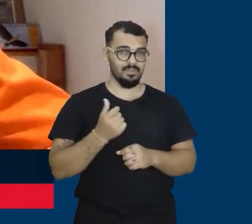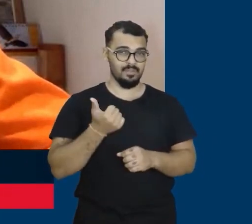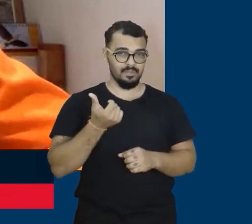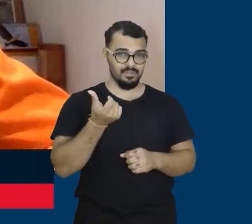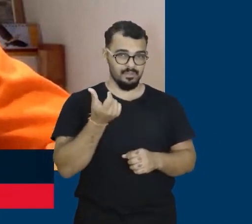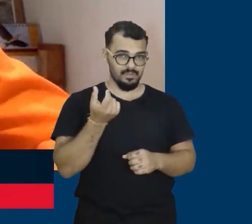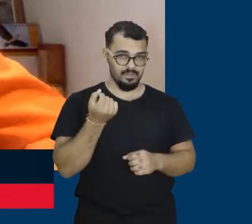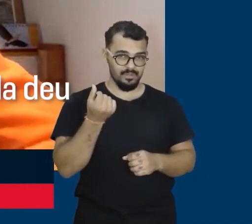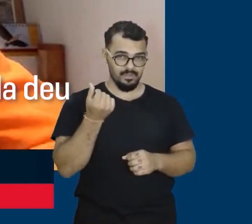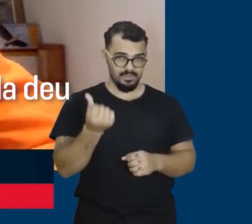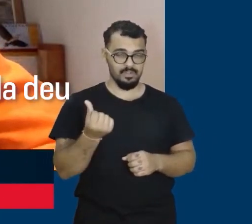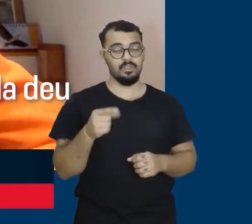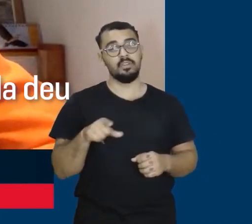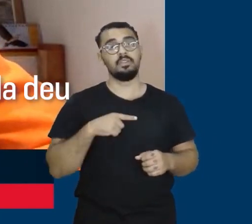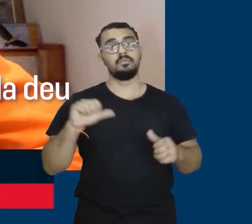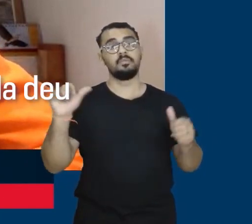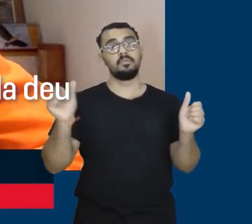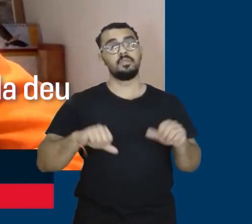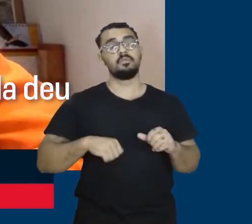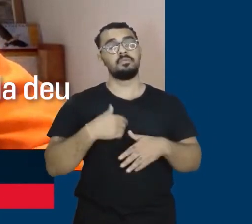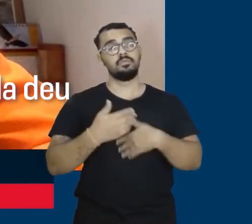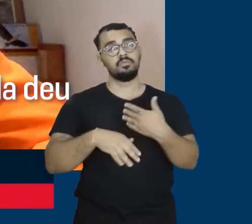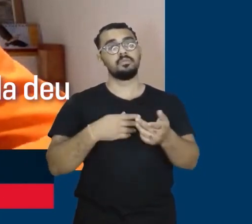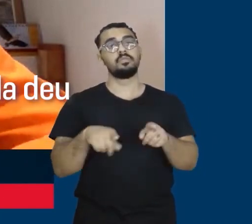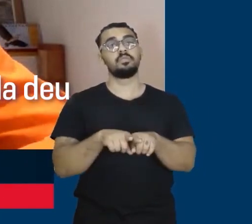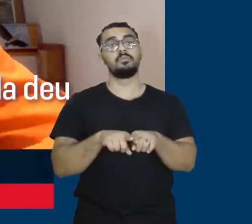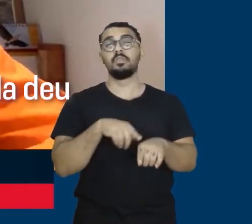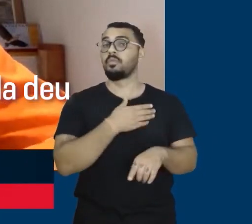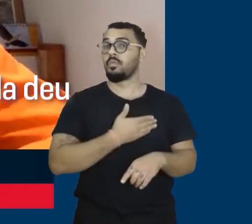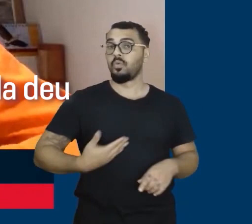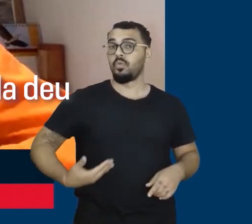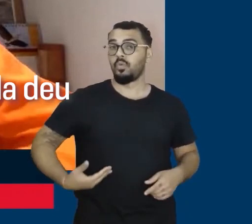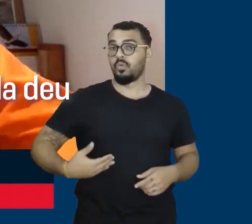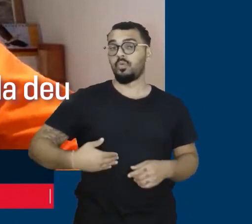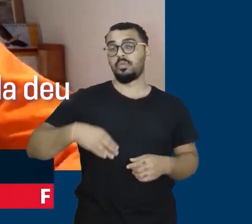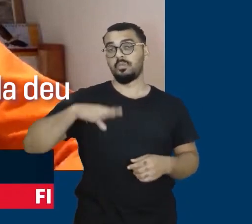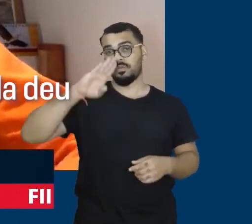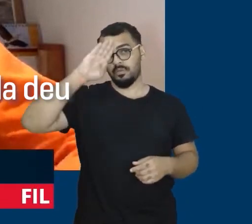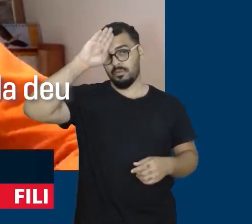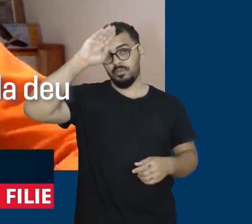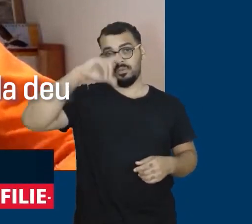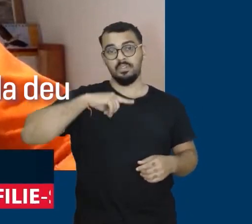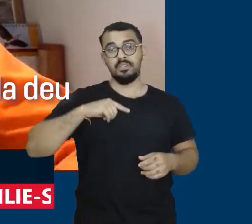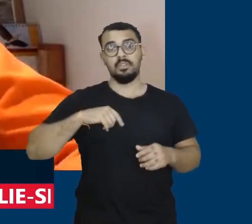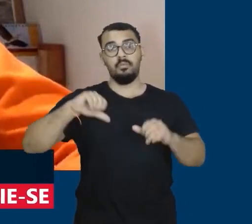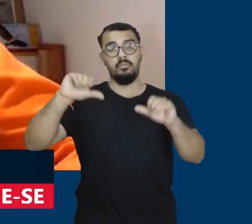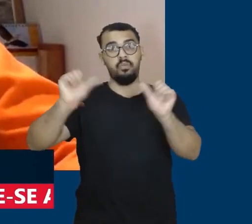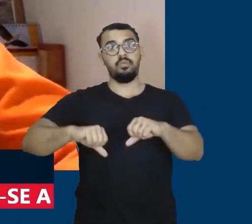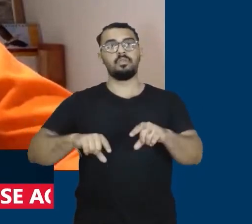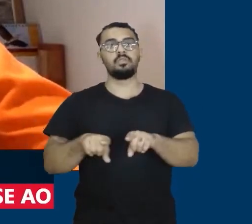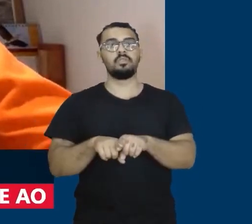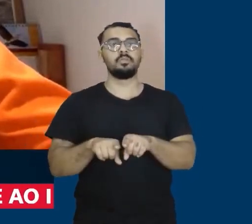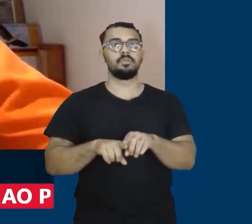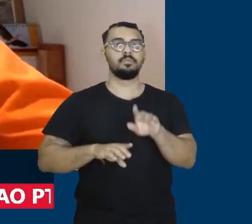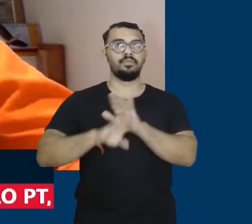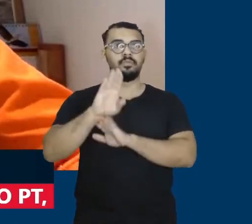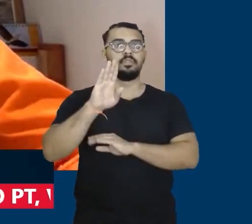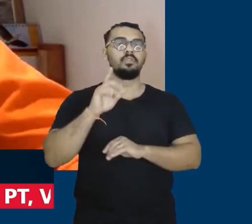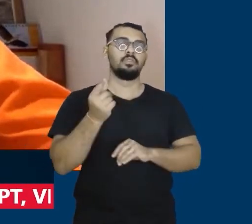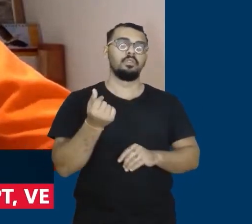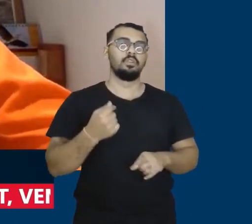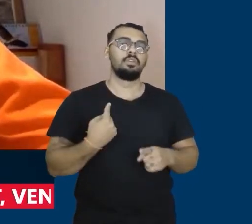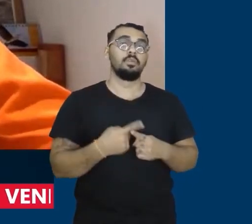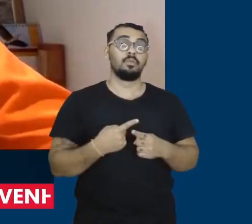agravando ao longo desses anos e do Governo bolsonaro foi que ela deu uma guinada muito forte em que